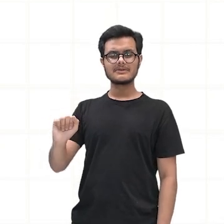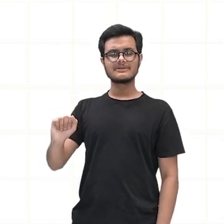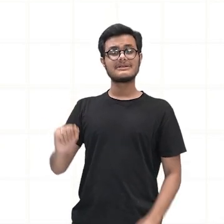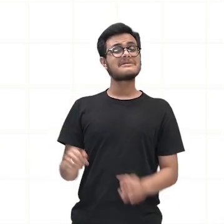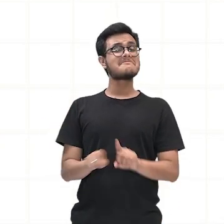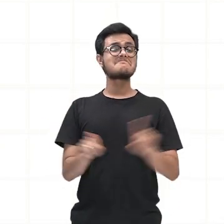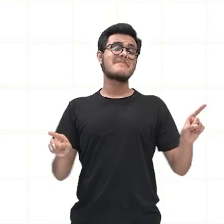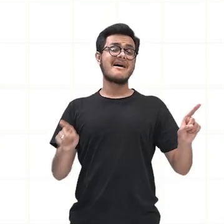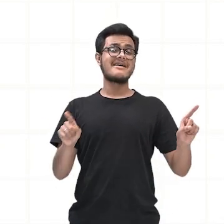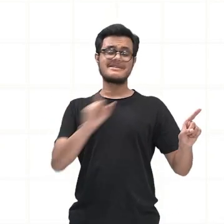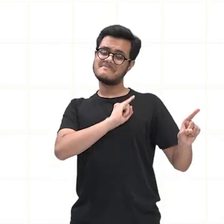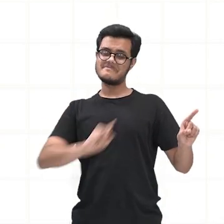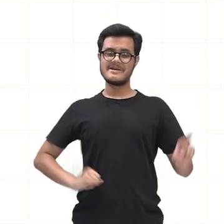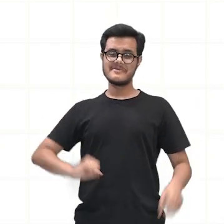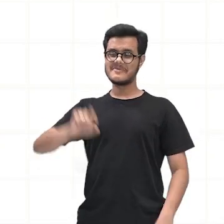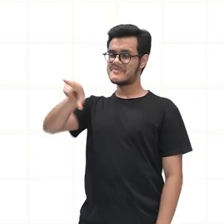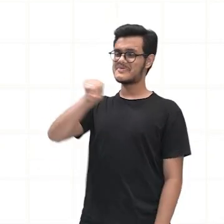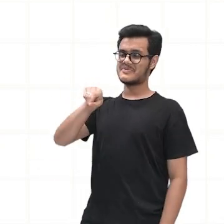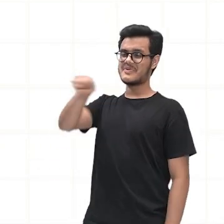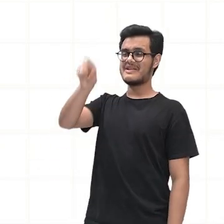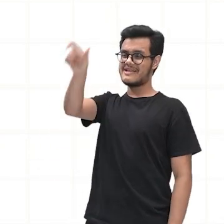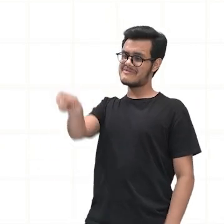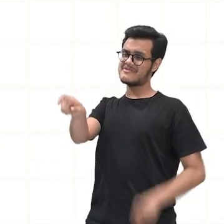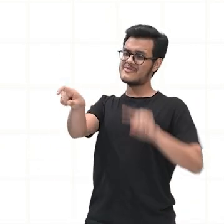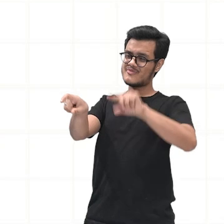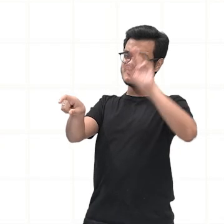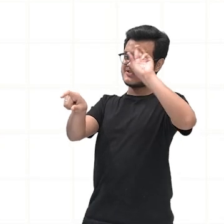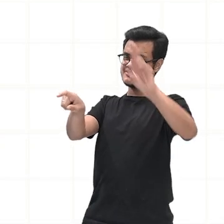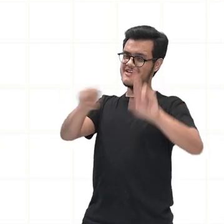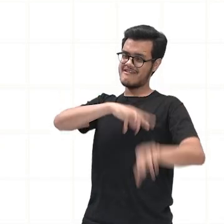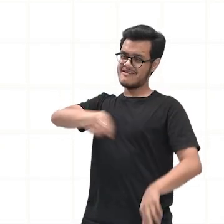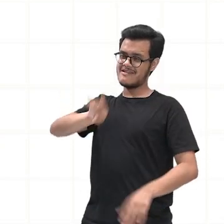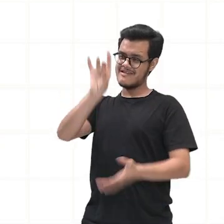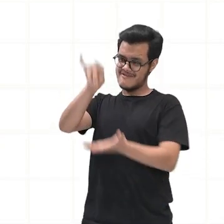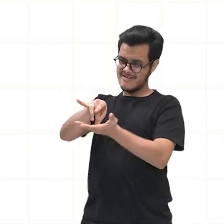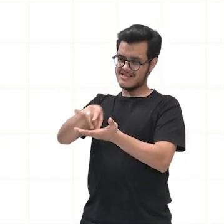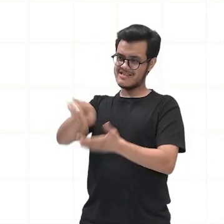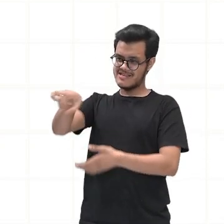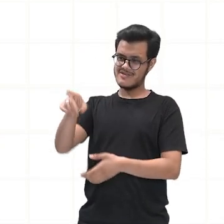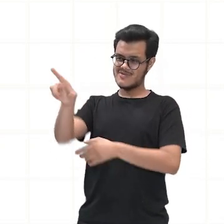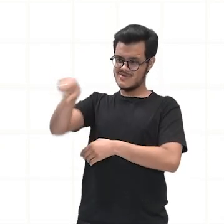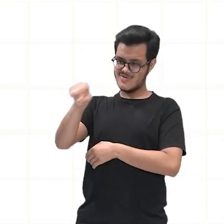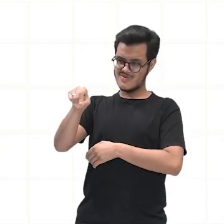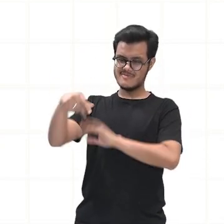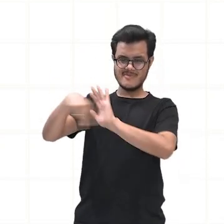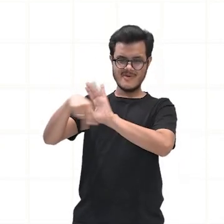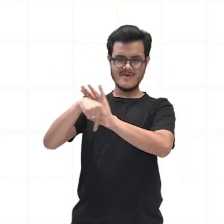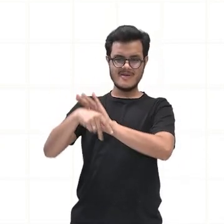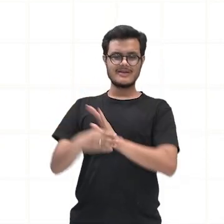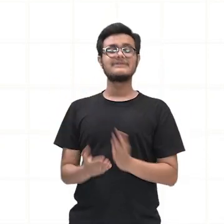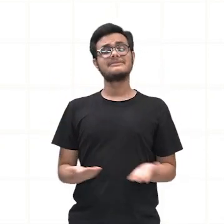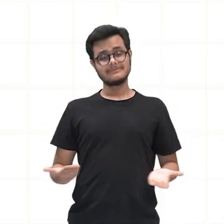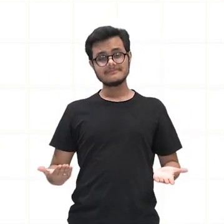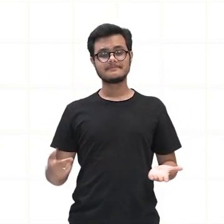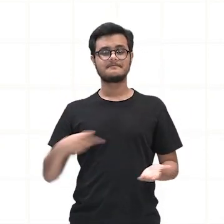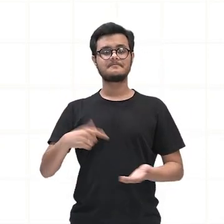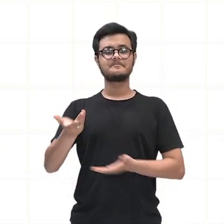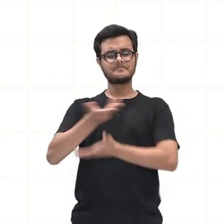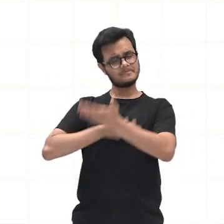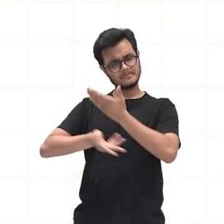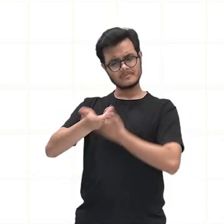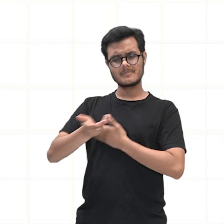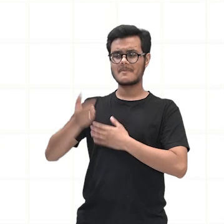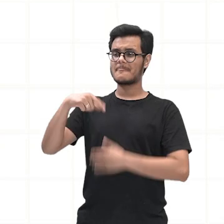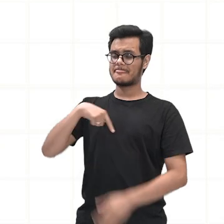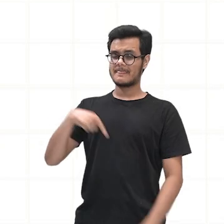era o imperador que o nomeava. estabelecendo uma conexão direta entre o